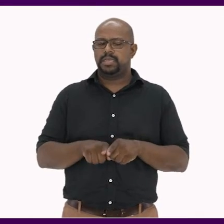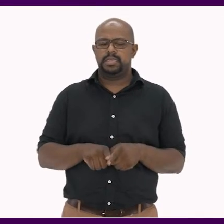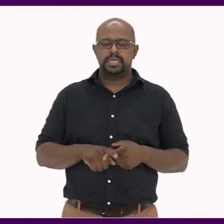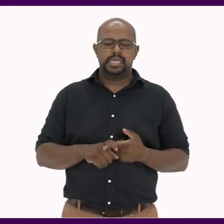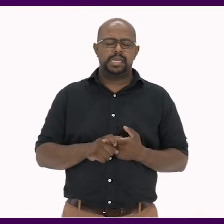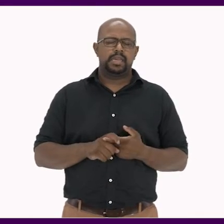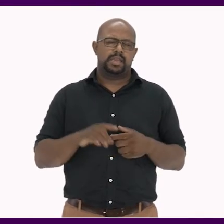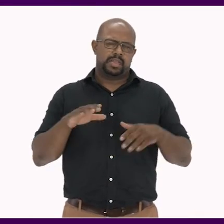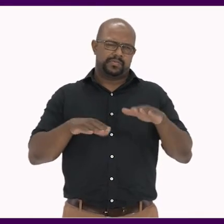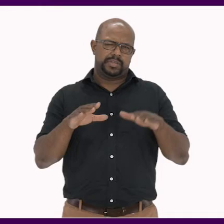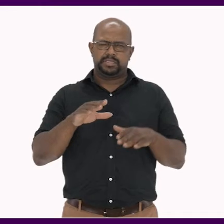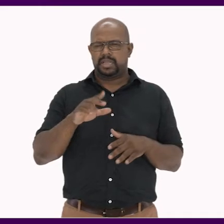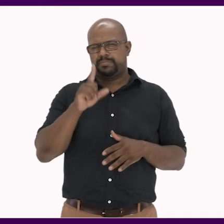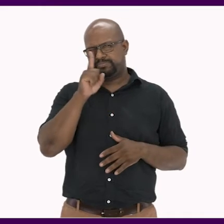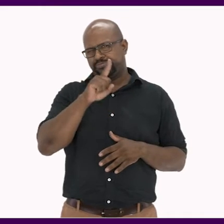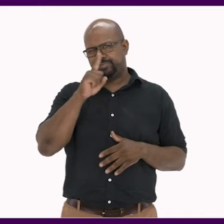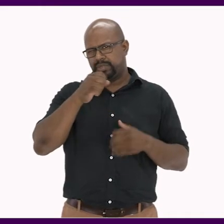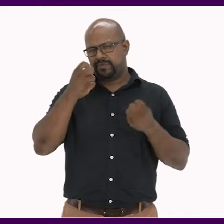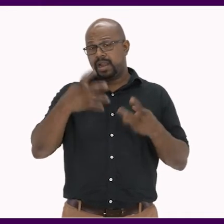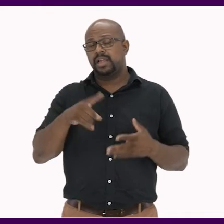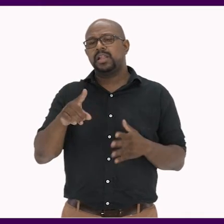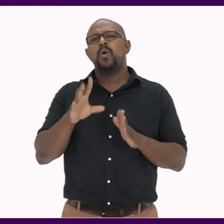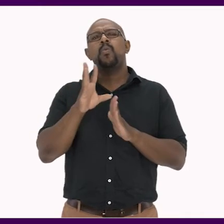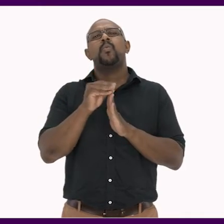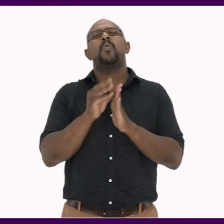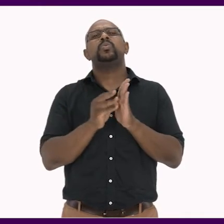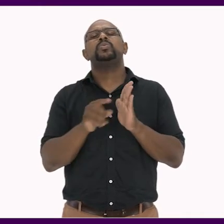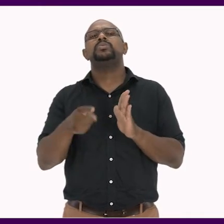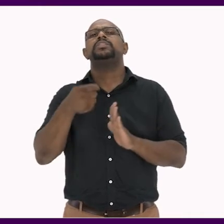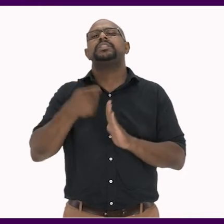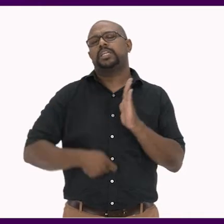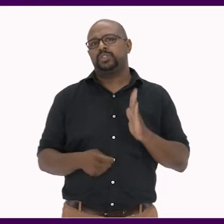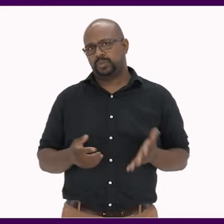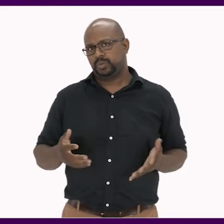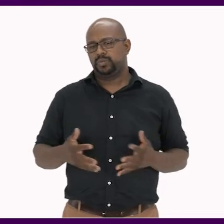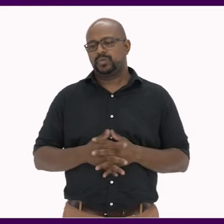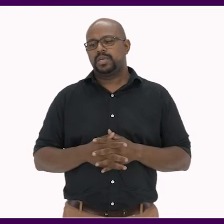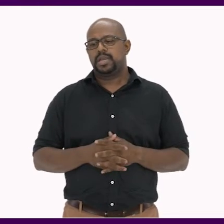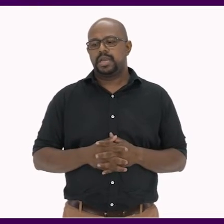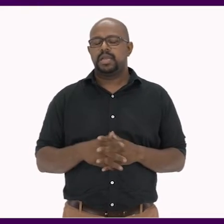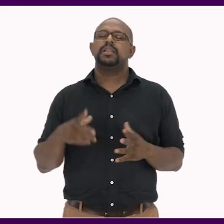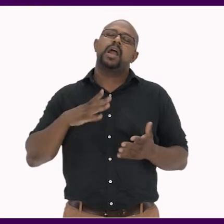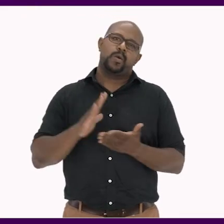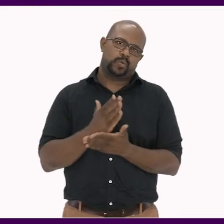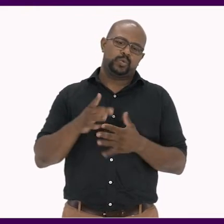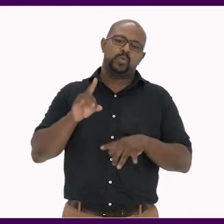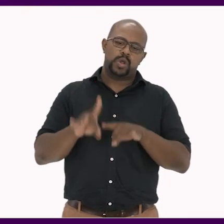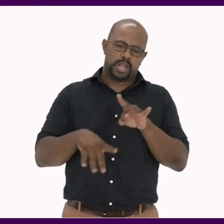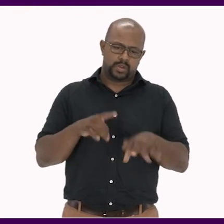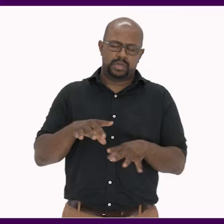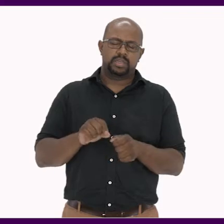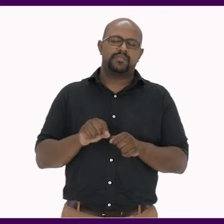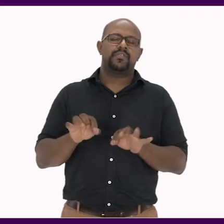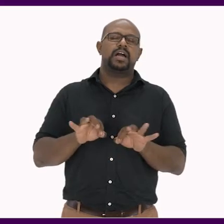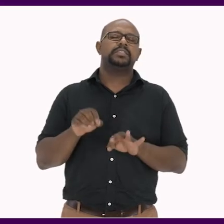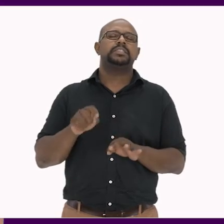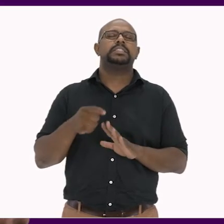também, que às vezes é pouco falado, é o conteúdo dos textos, né? Tem curadores que